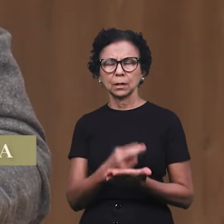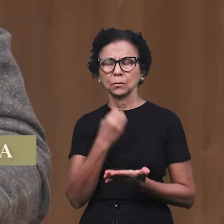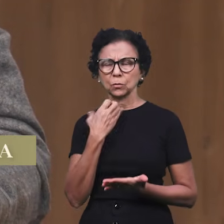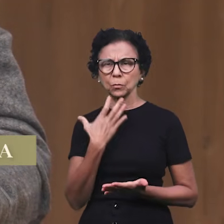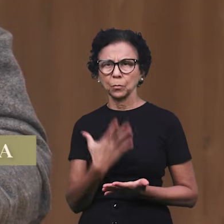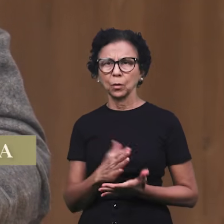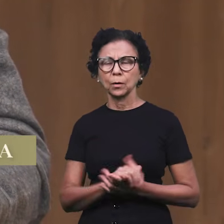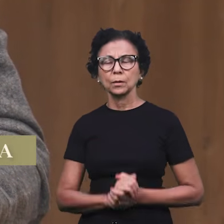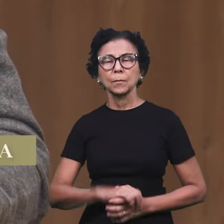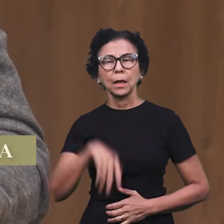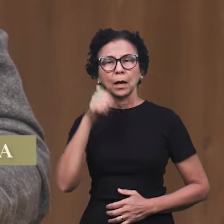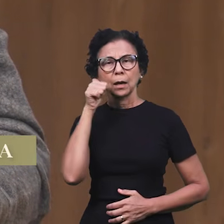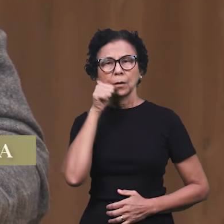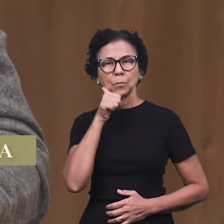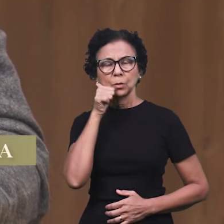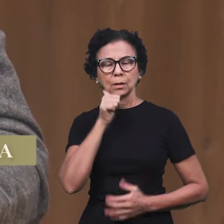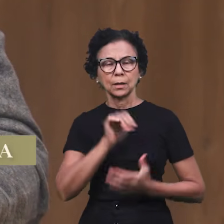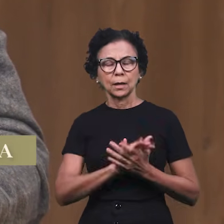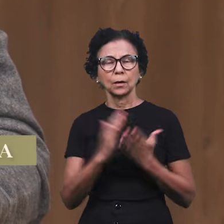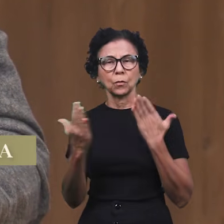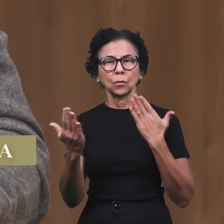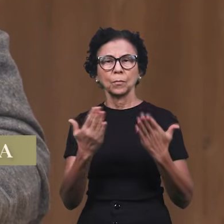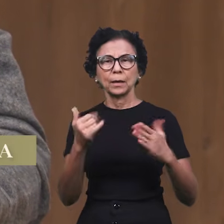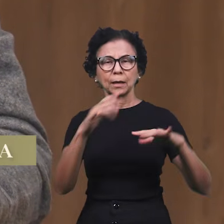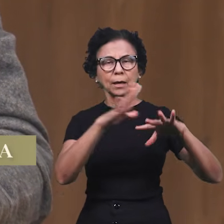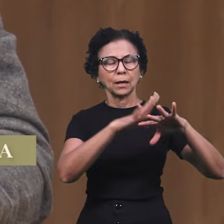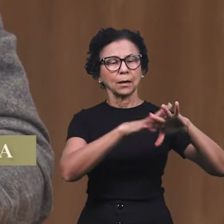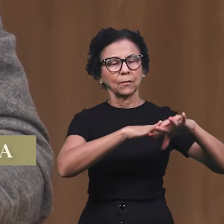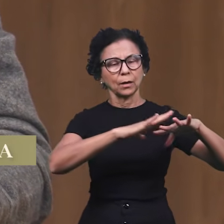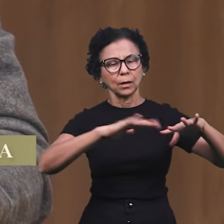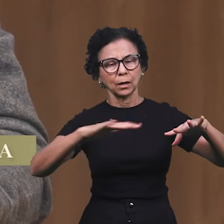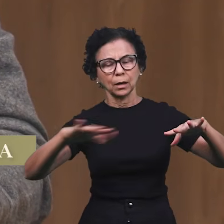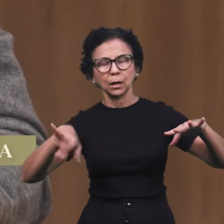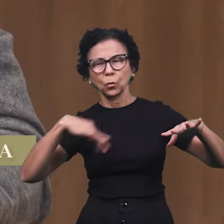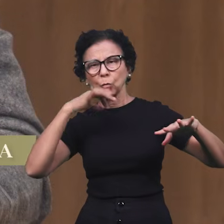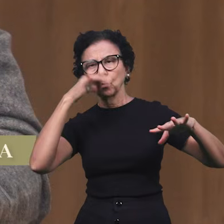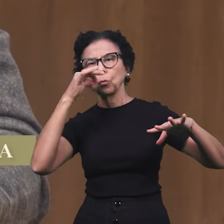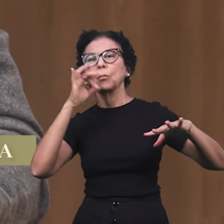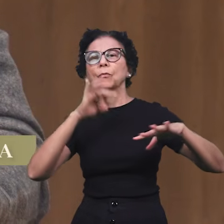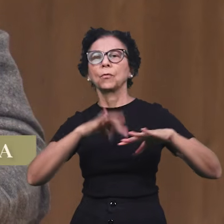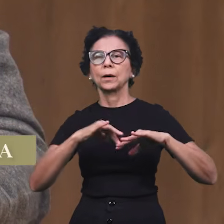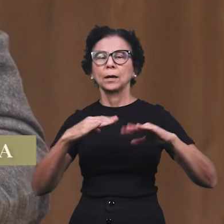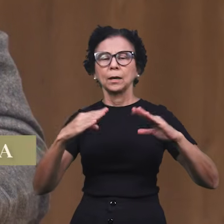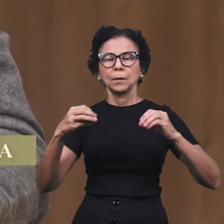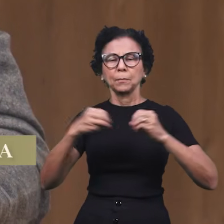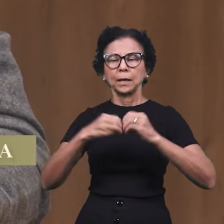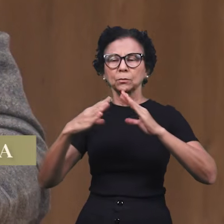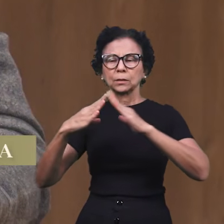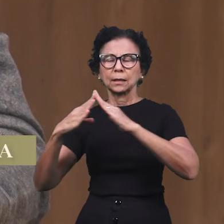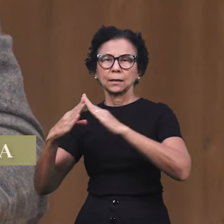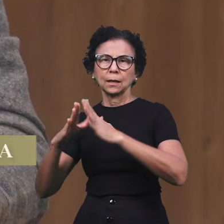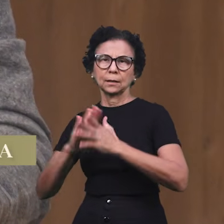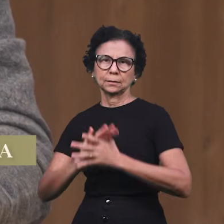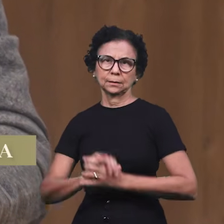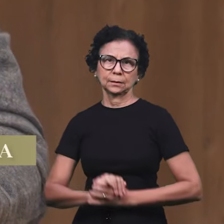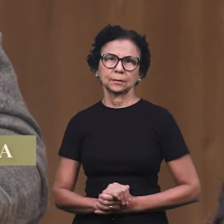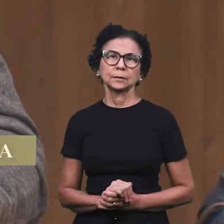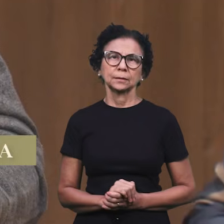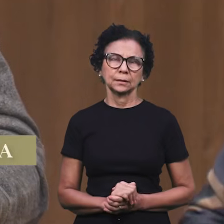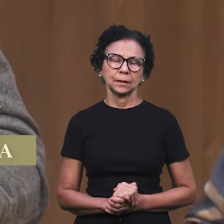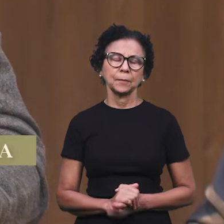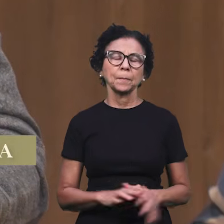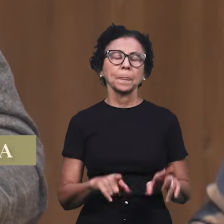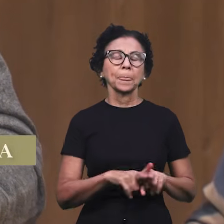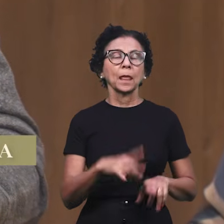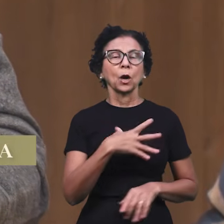ele corresponde a uma sequência de salmos denominados Cânticos dos Degraus ou de Romagem. Os